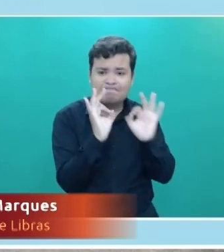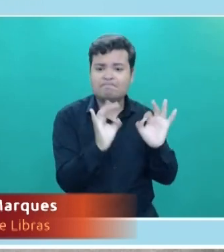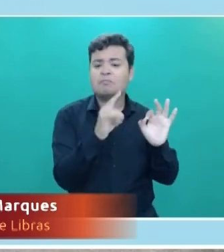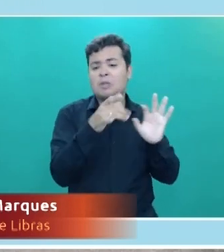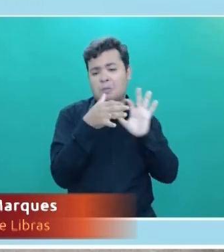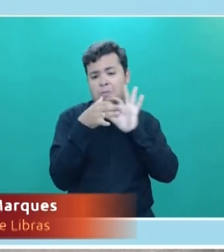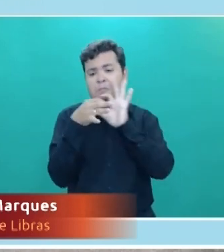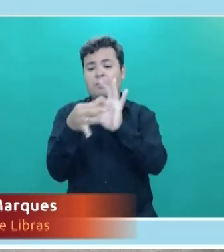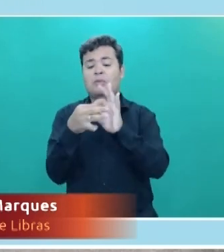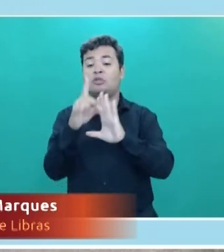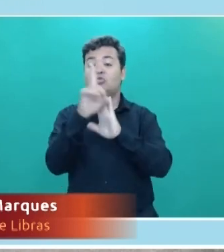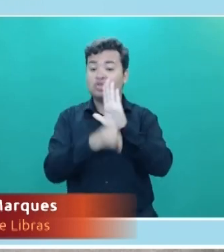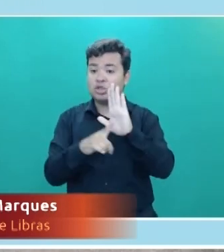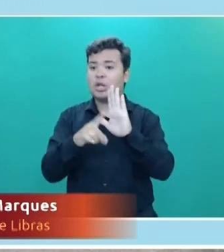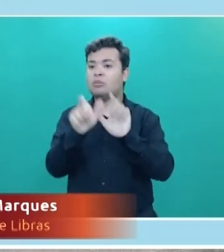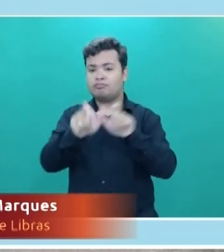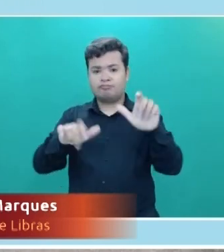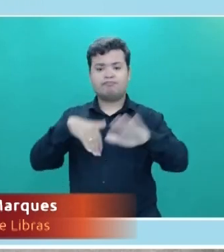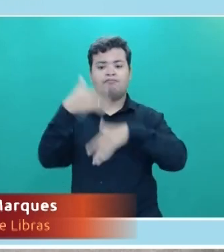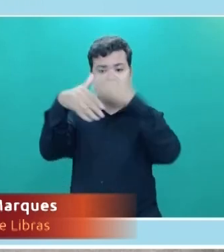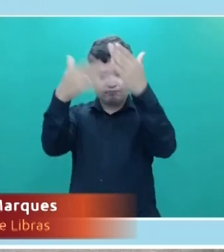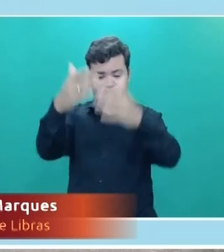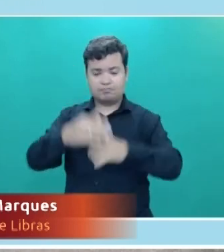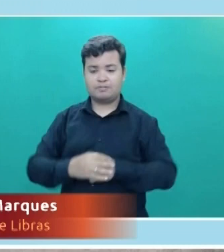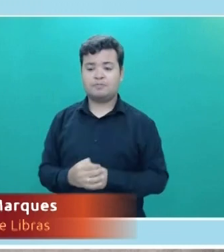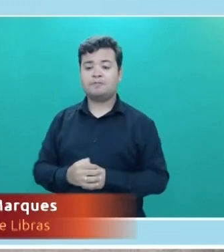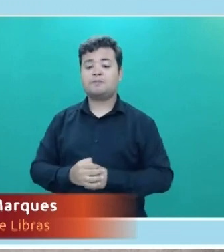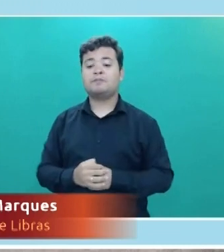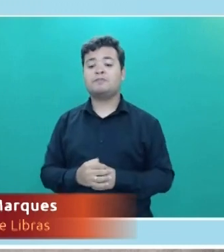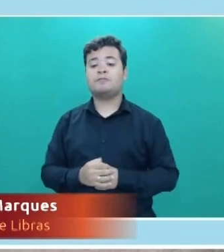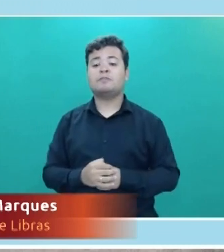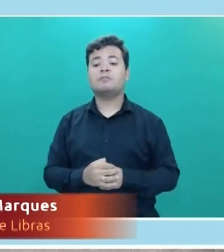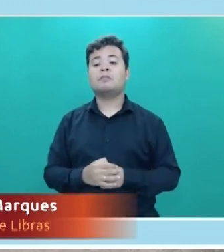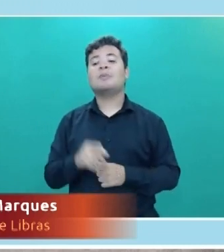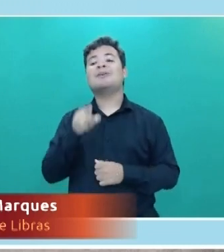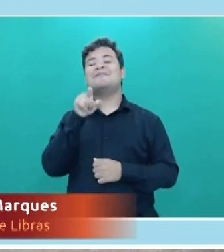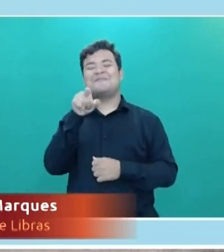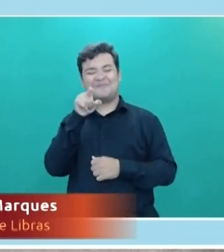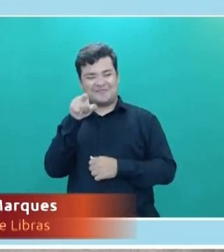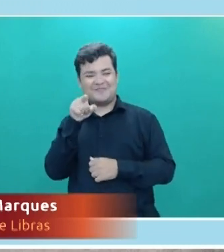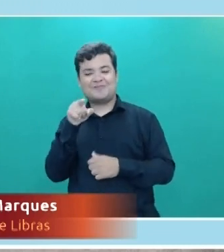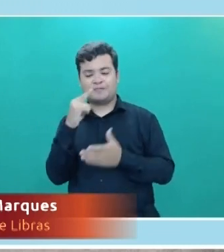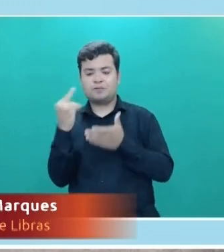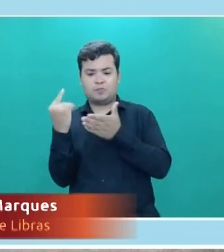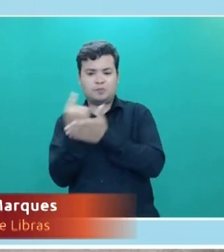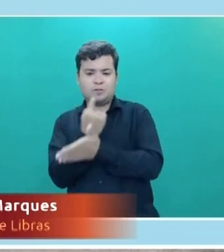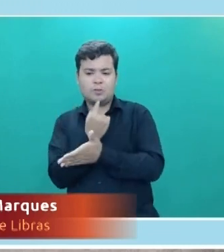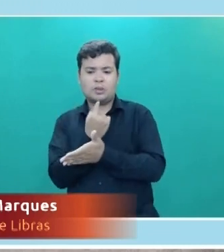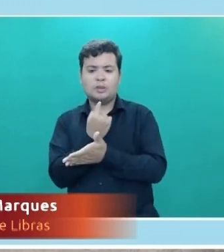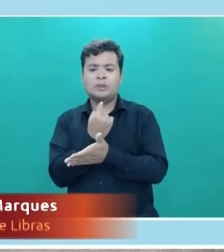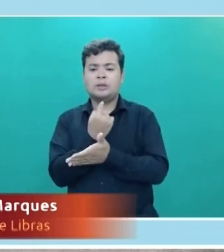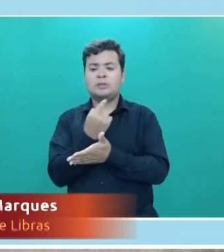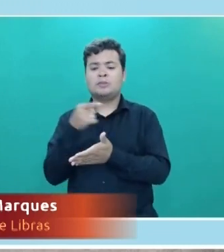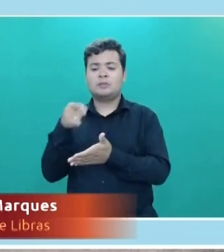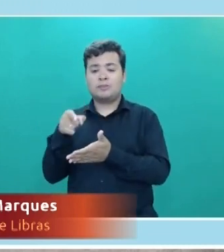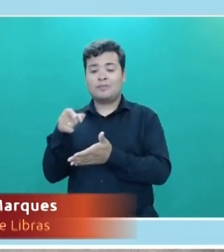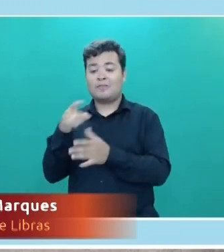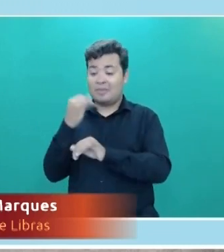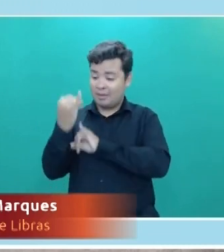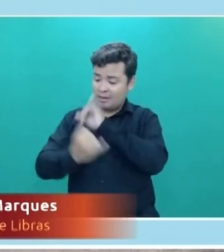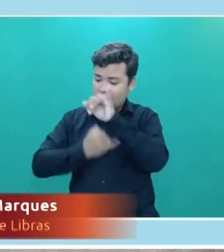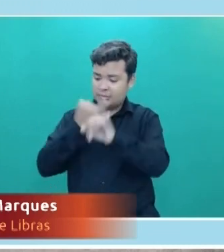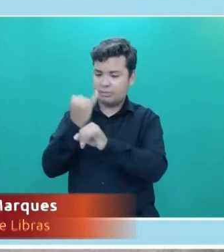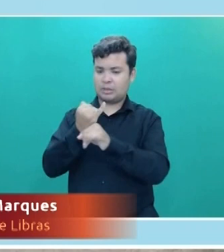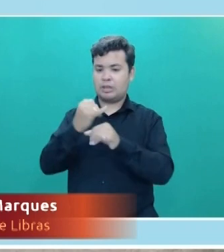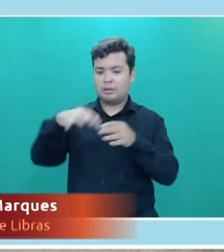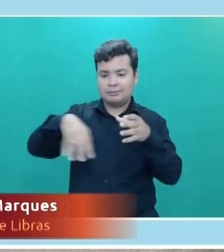avanço dos direitos civis. E sobre essa questão, né, do ambiente virtual, de como funciona